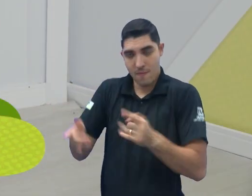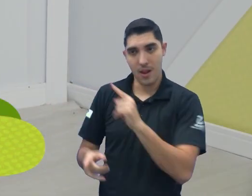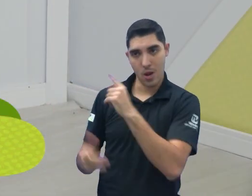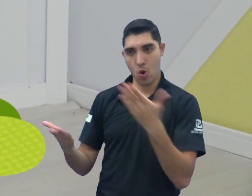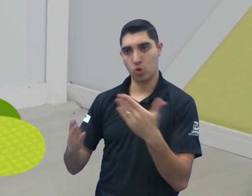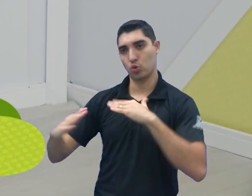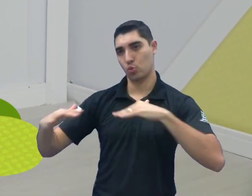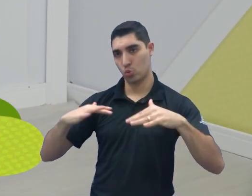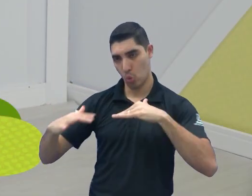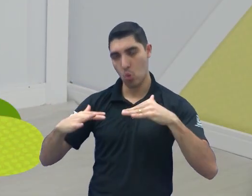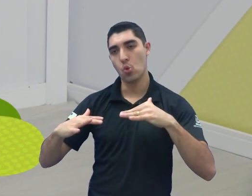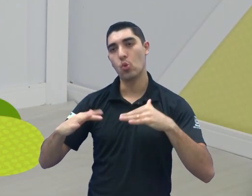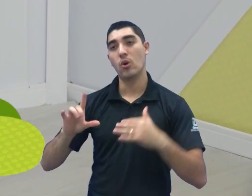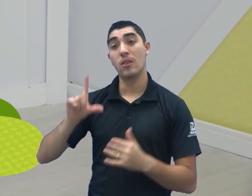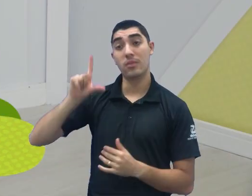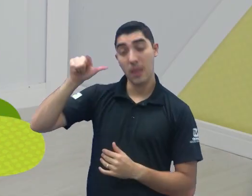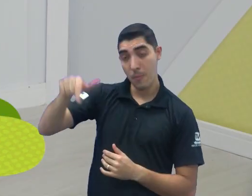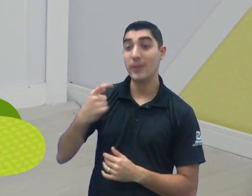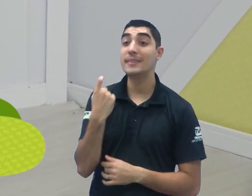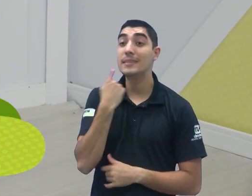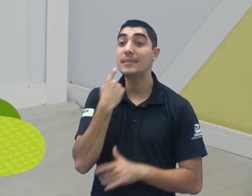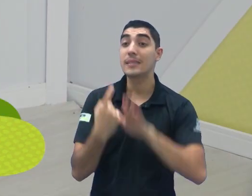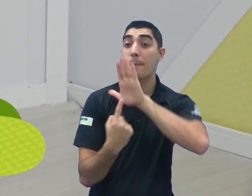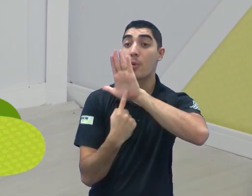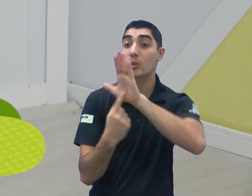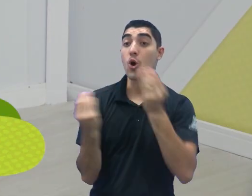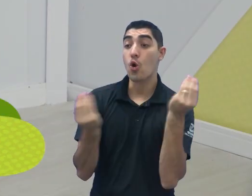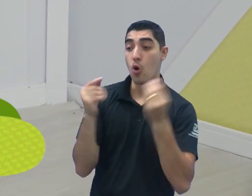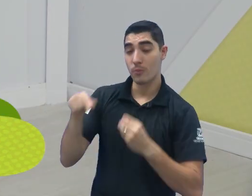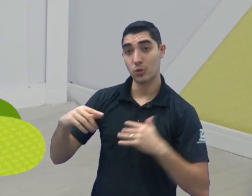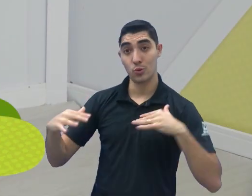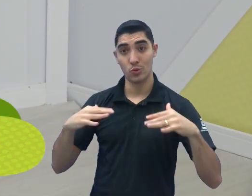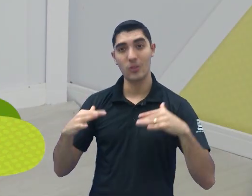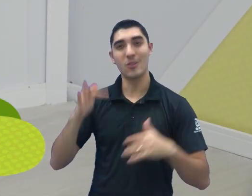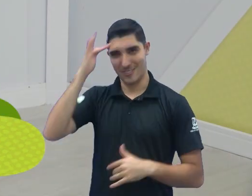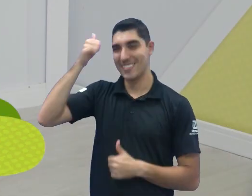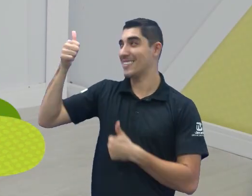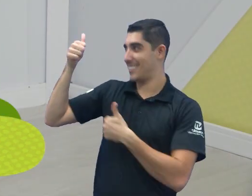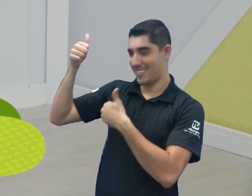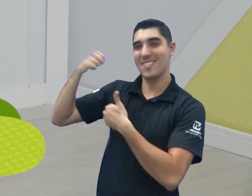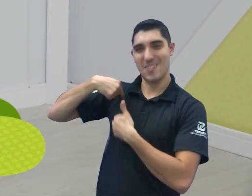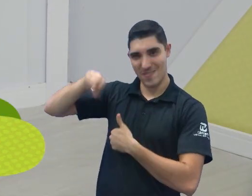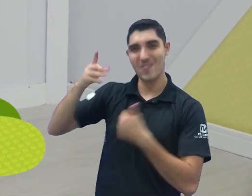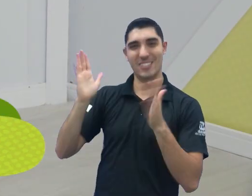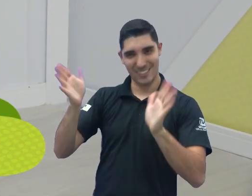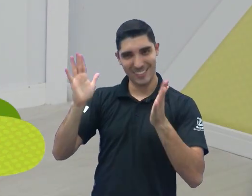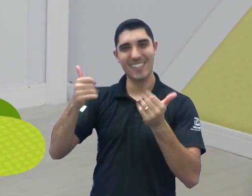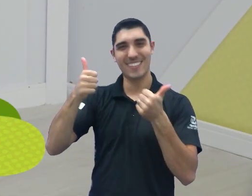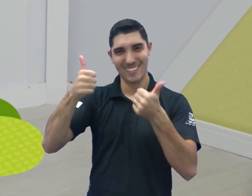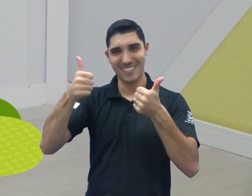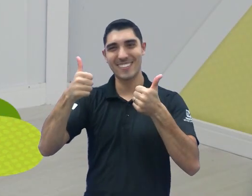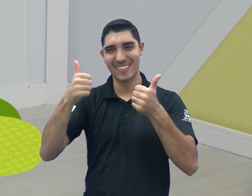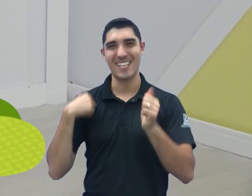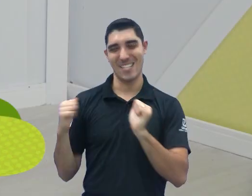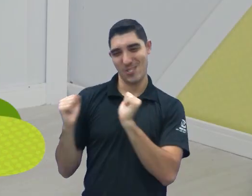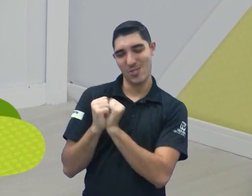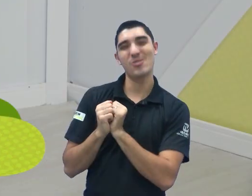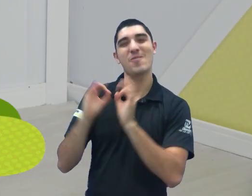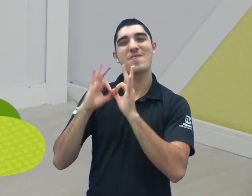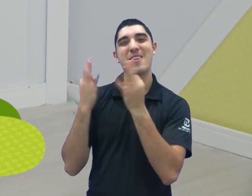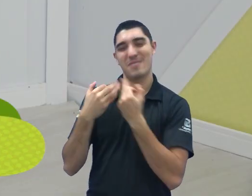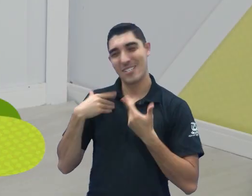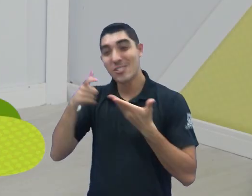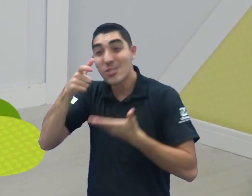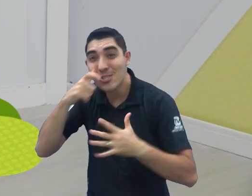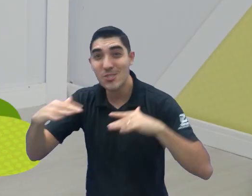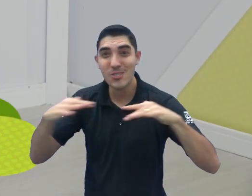sexta-feira dessa estreia do São José em casa. O Luizão vai lá também, não vai, Luizão? Comprou o ingresso já? Vai lá com a família, o Luizão vai acompanhar a partida